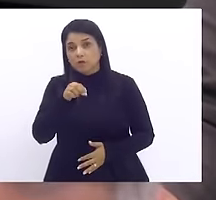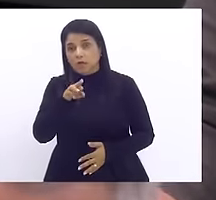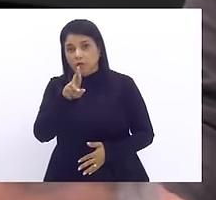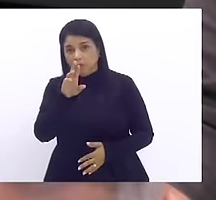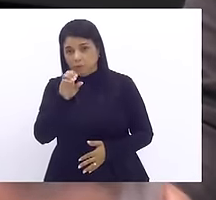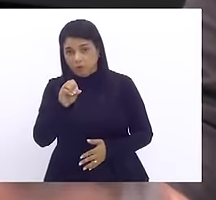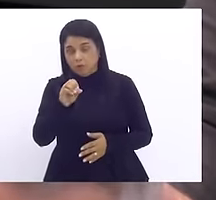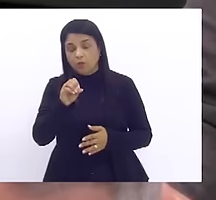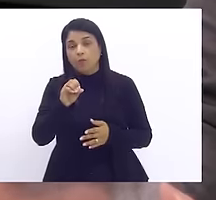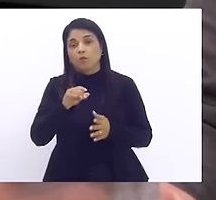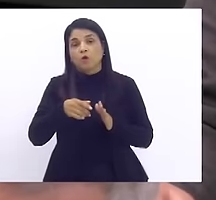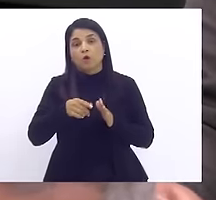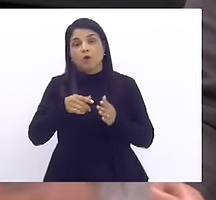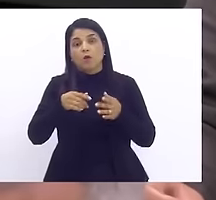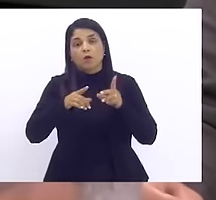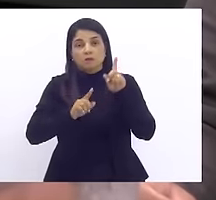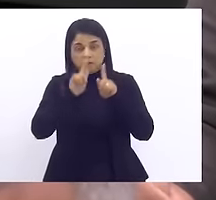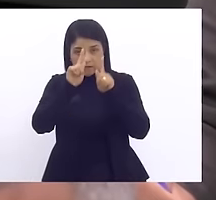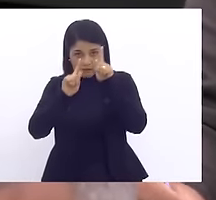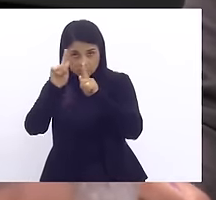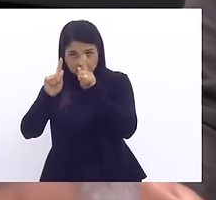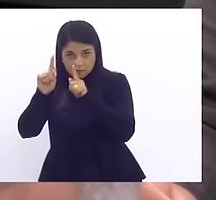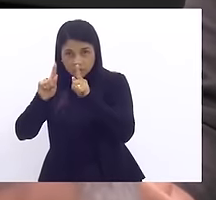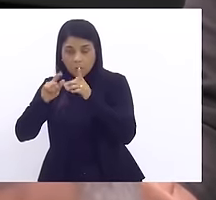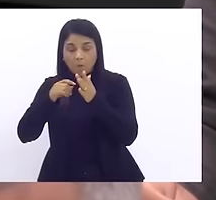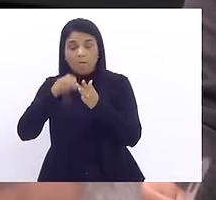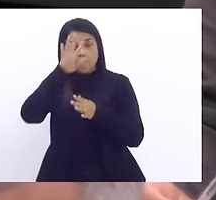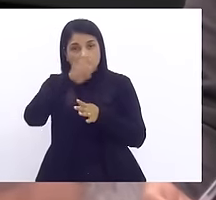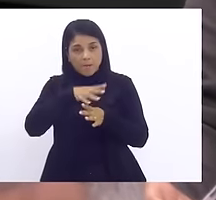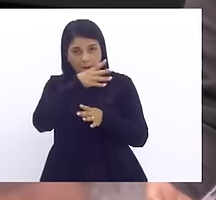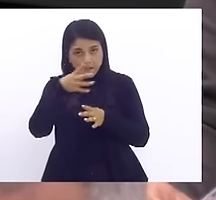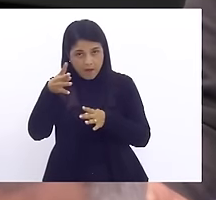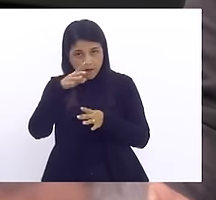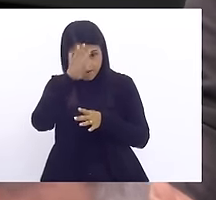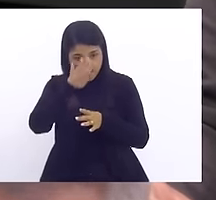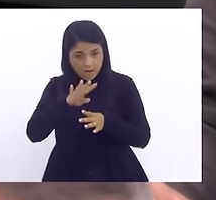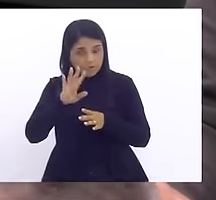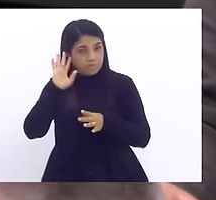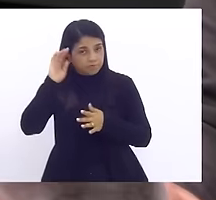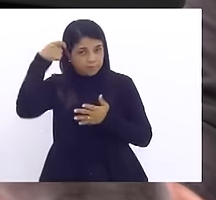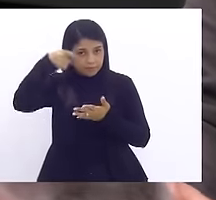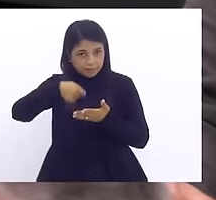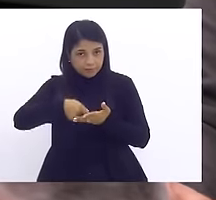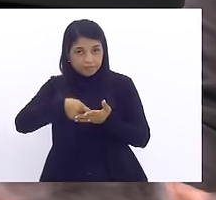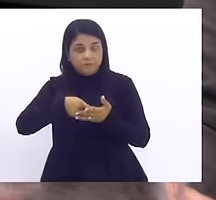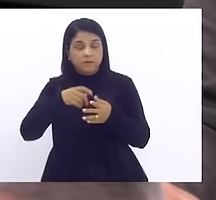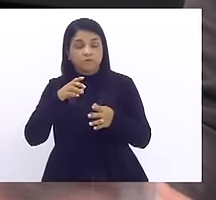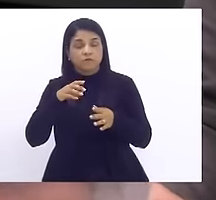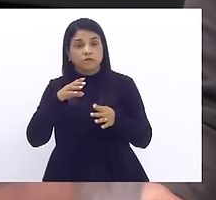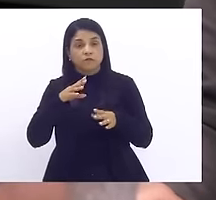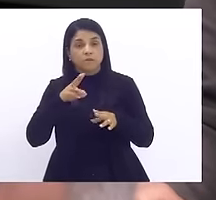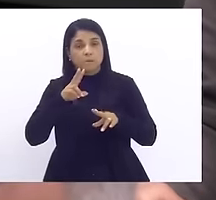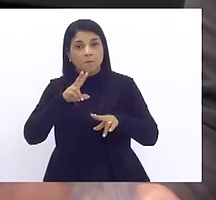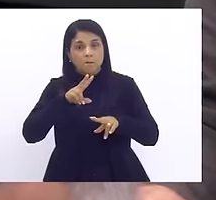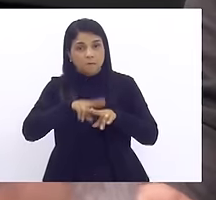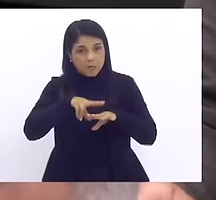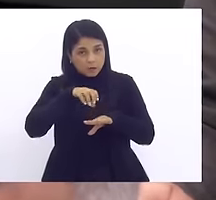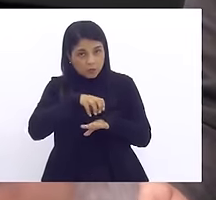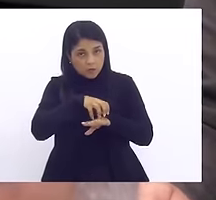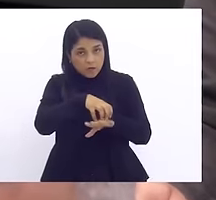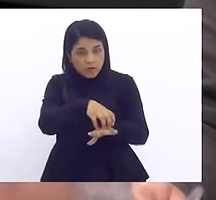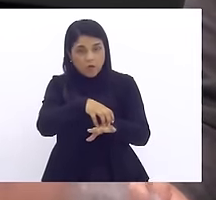última licitação Esses percentuais foram fixados na licitação se for veículo apreendido no lote 1 que é